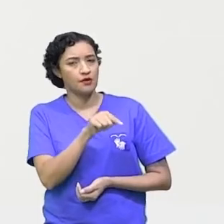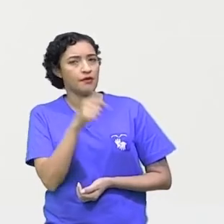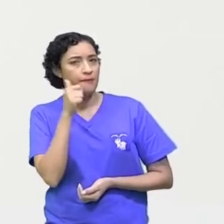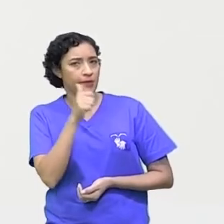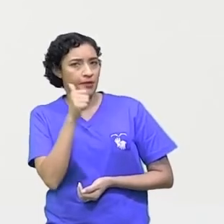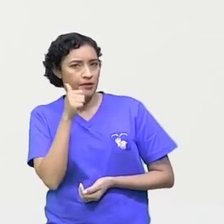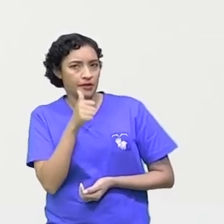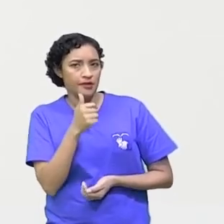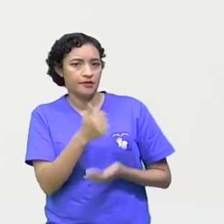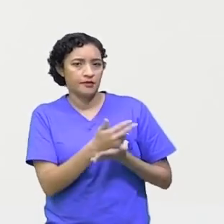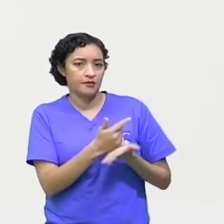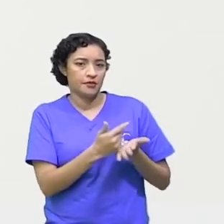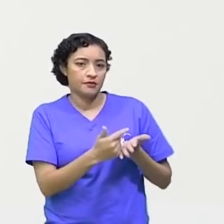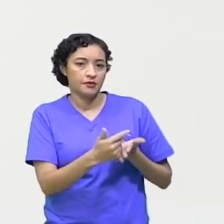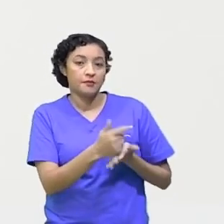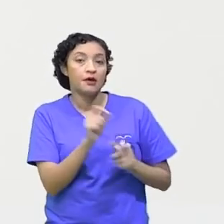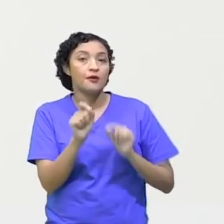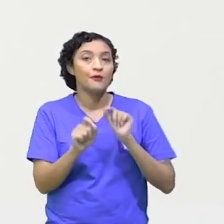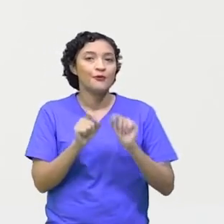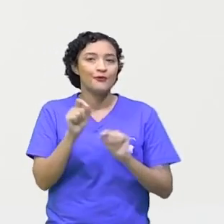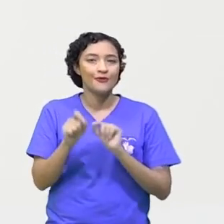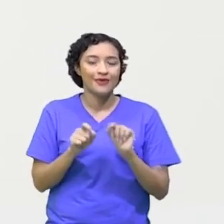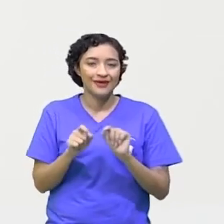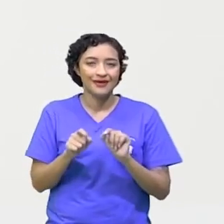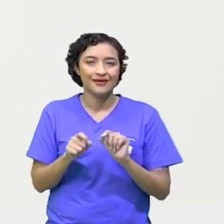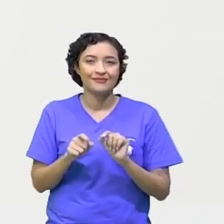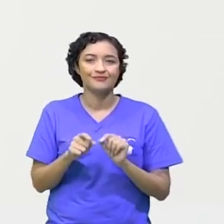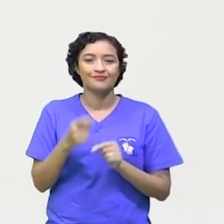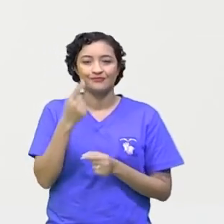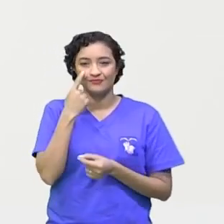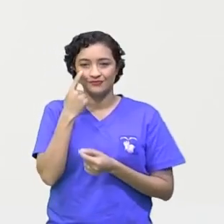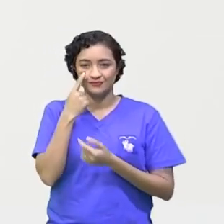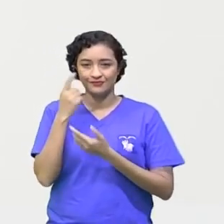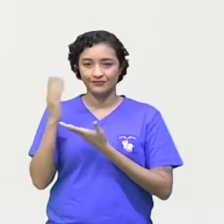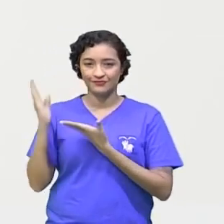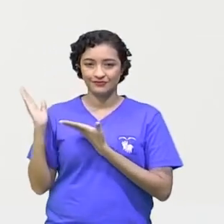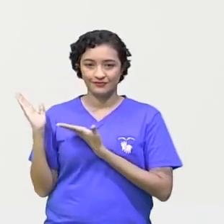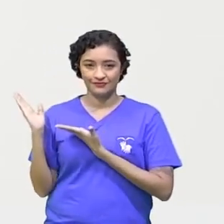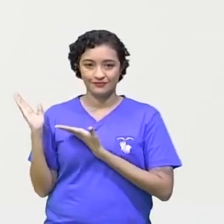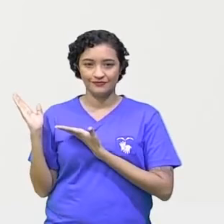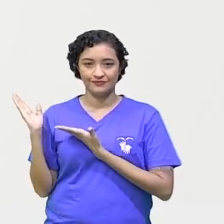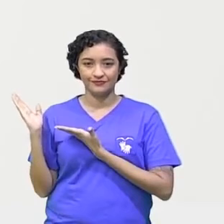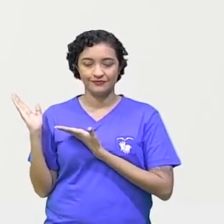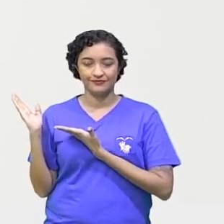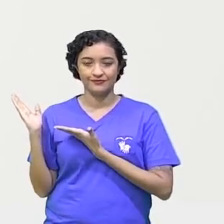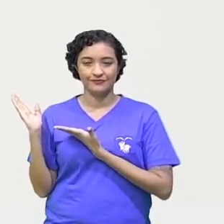2 triângulos. Como mostra a figura? Então vamos olhar aí a figura.